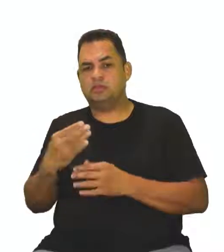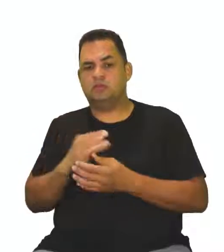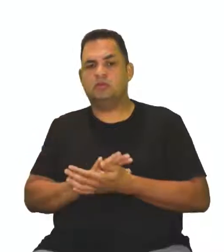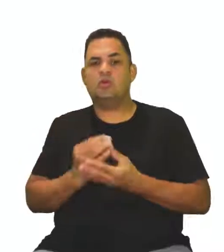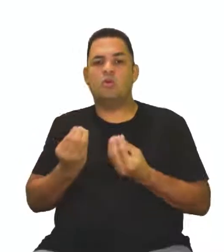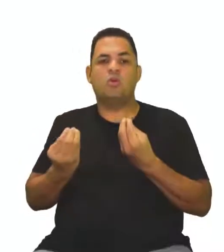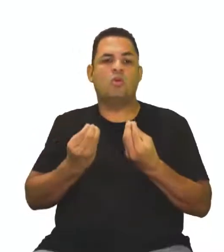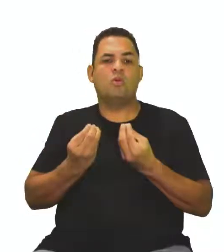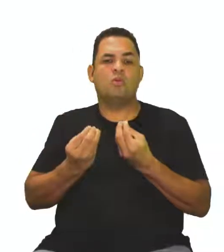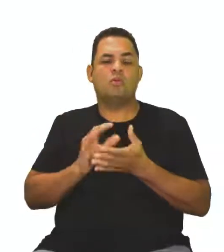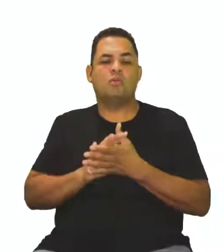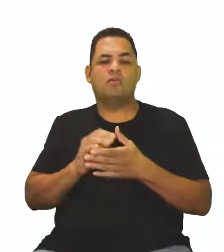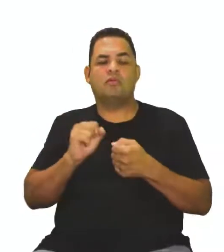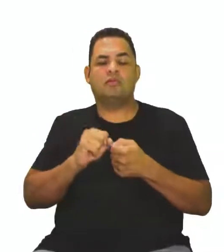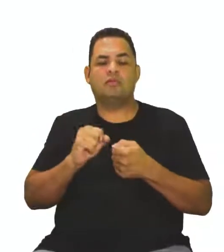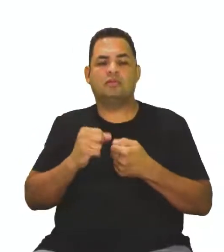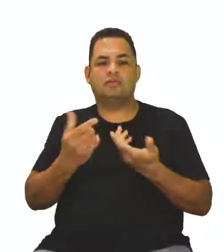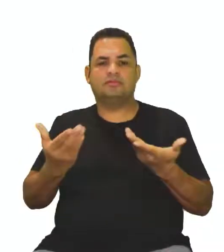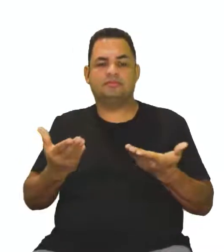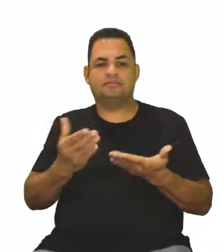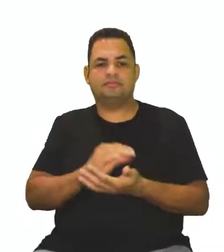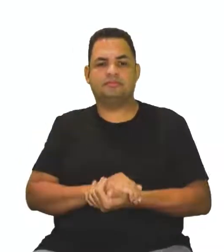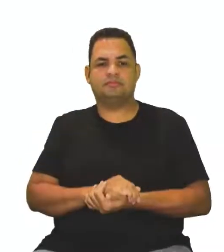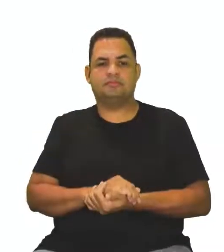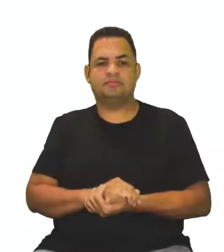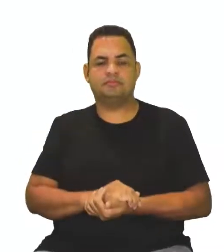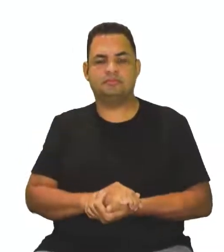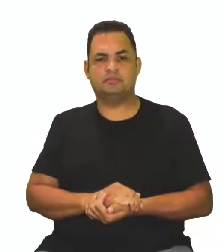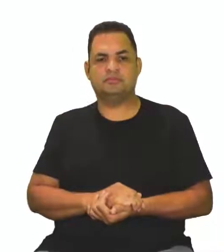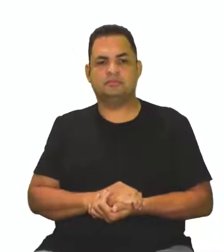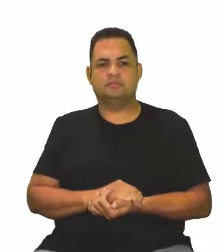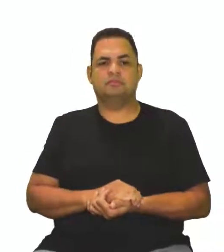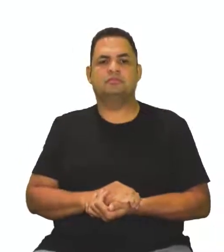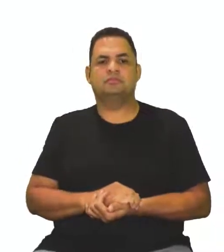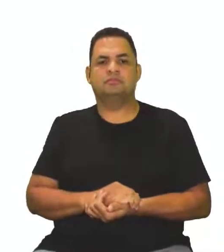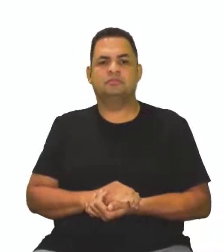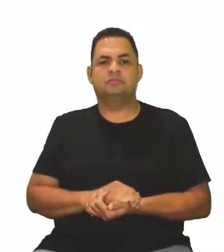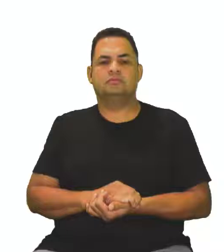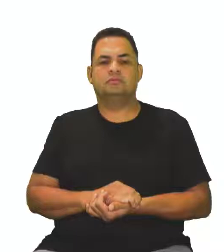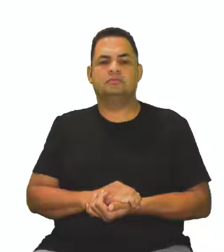como é que nós vamos fazer isso daí. Opa, deixa eu apagar aqui.